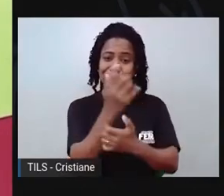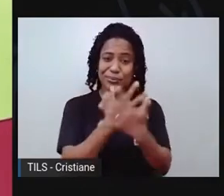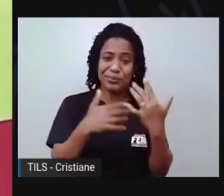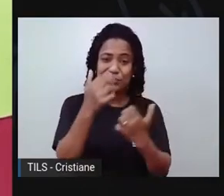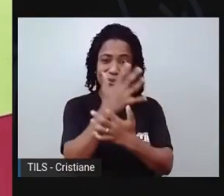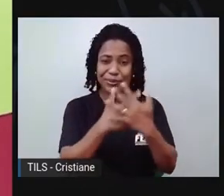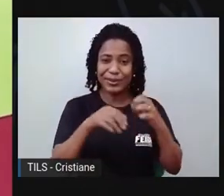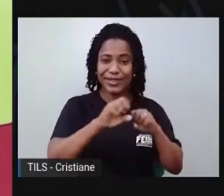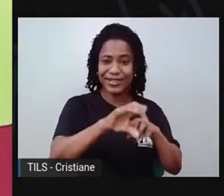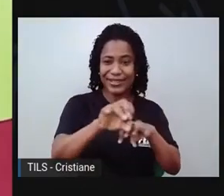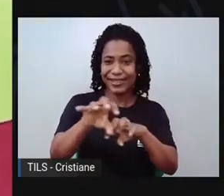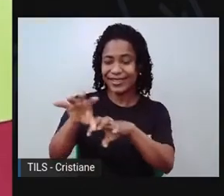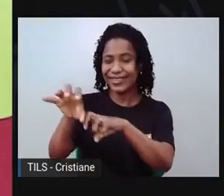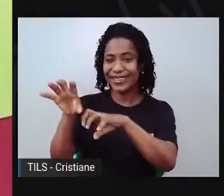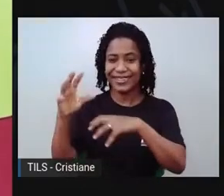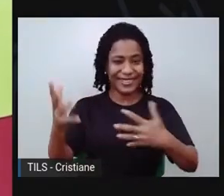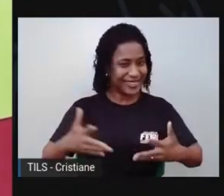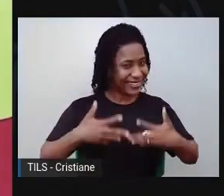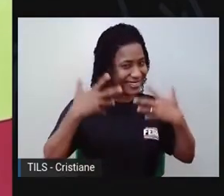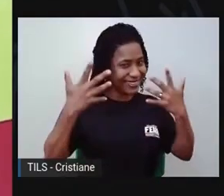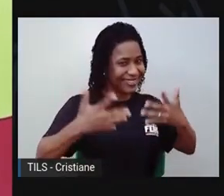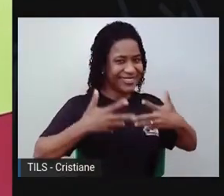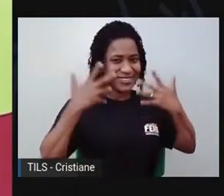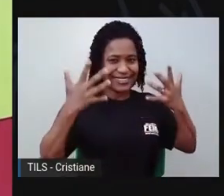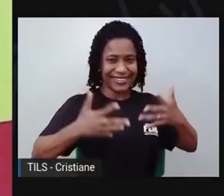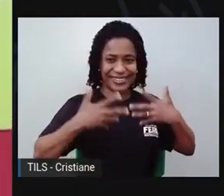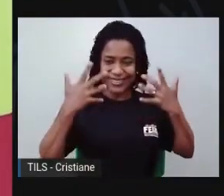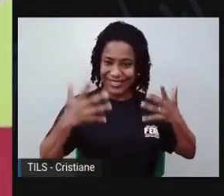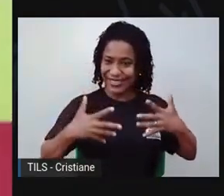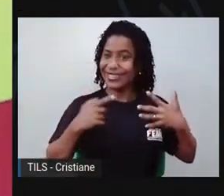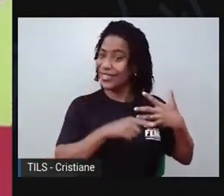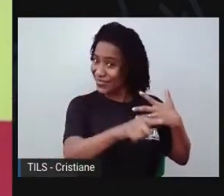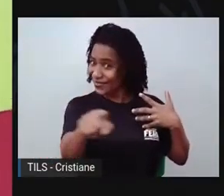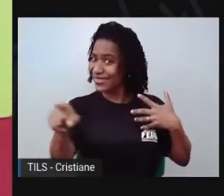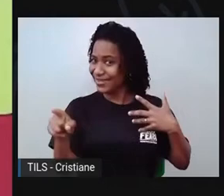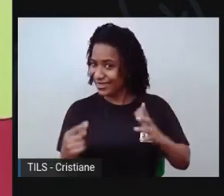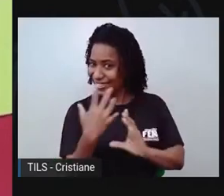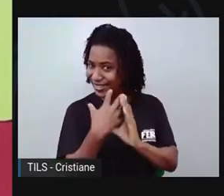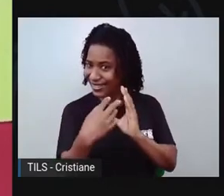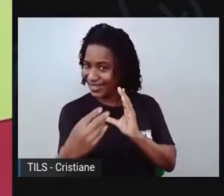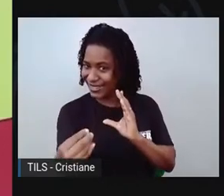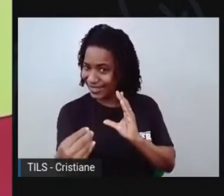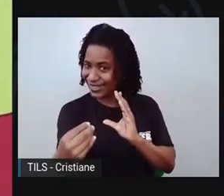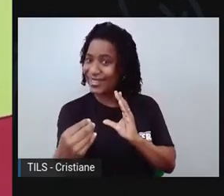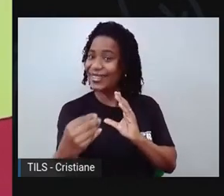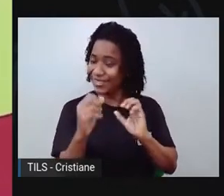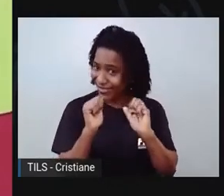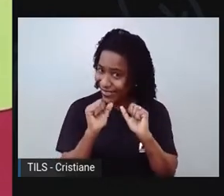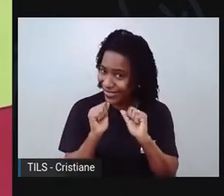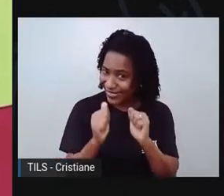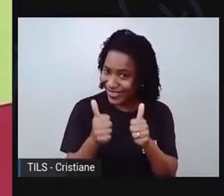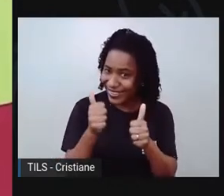música alegre, especial, e eu conto com a participação de vocês. Eu quero ver. Ah,